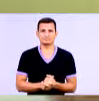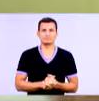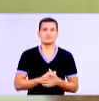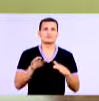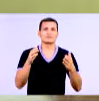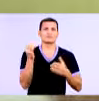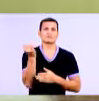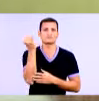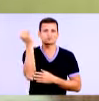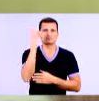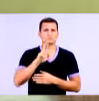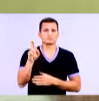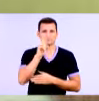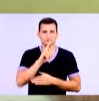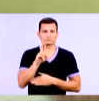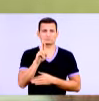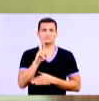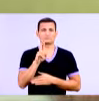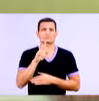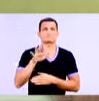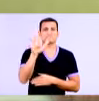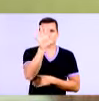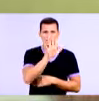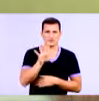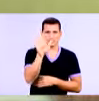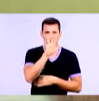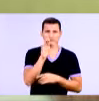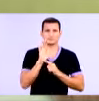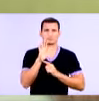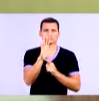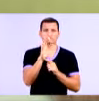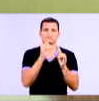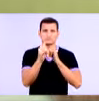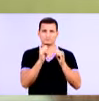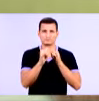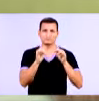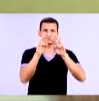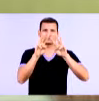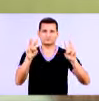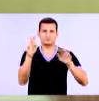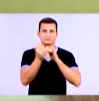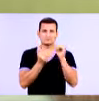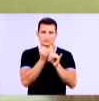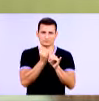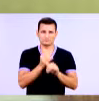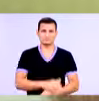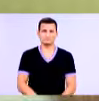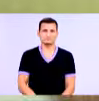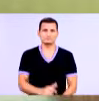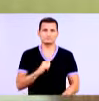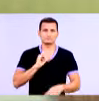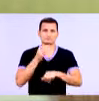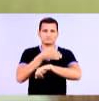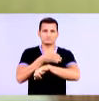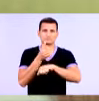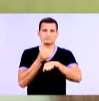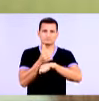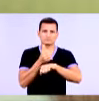do uso de imagens para a apresentação de informações em sites da internet? Temos aqui a participação de